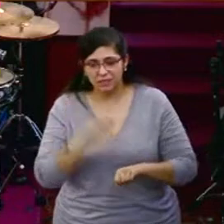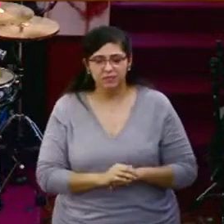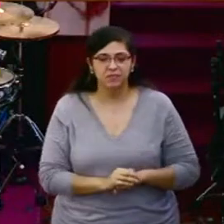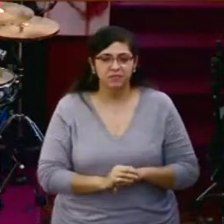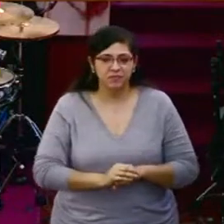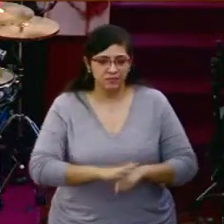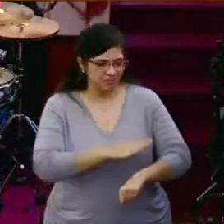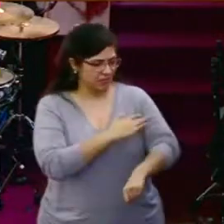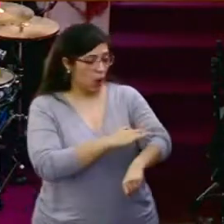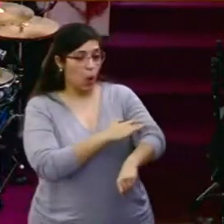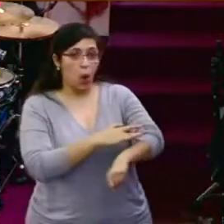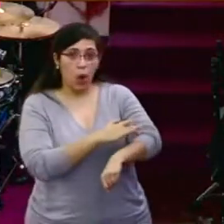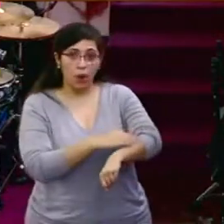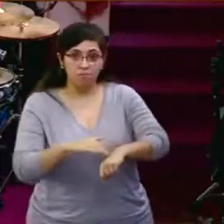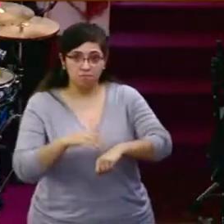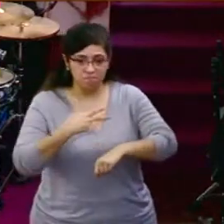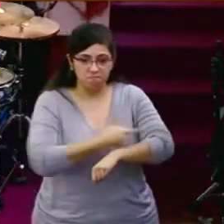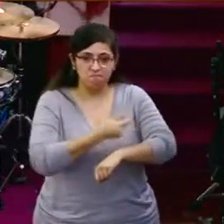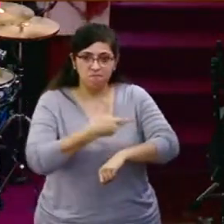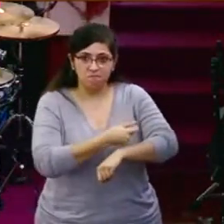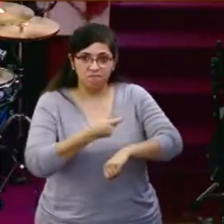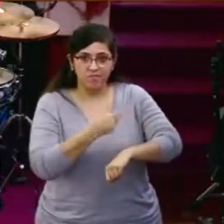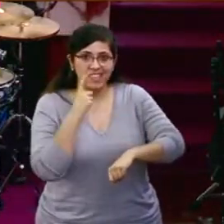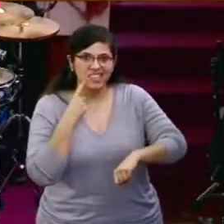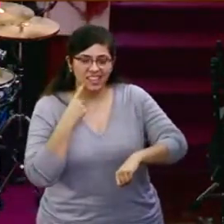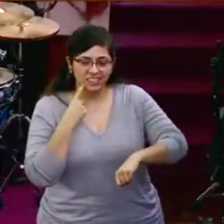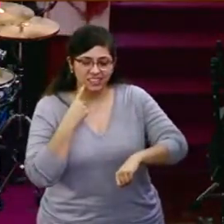perguntei para ela porque falou porque